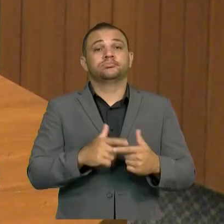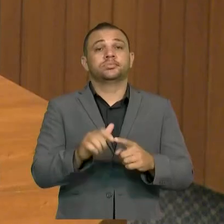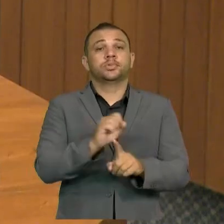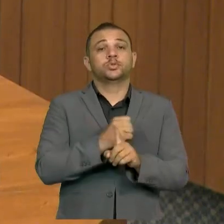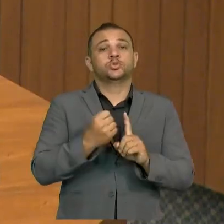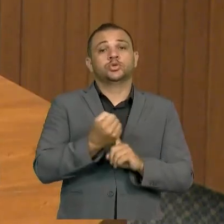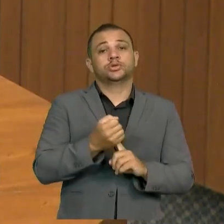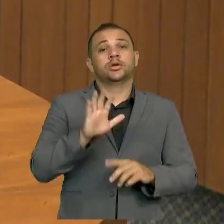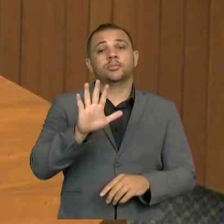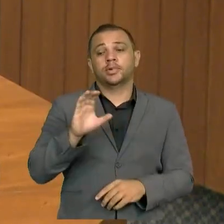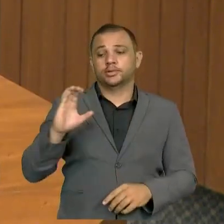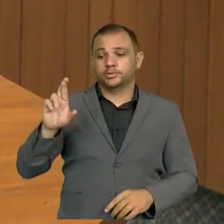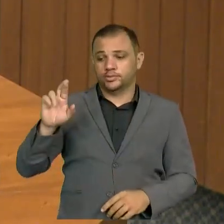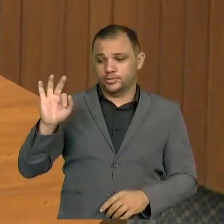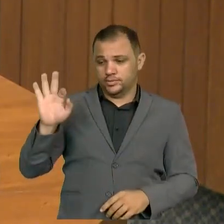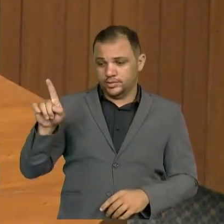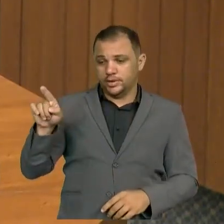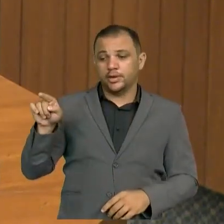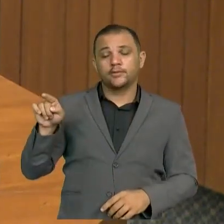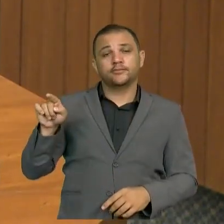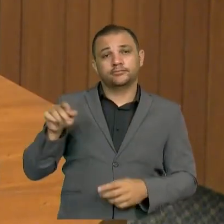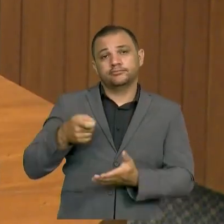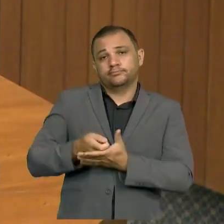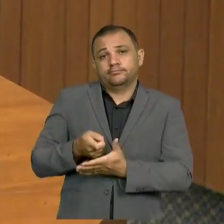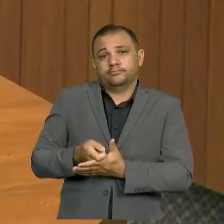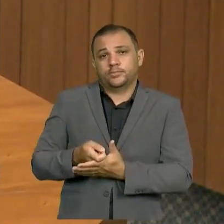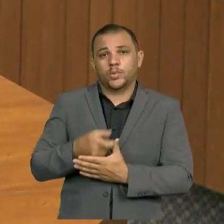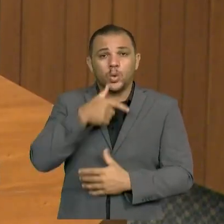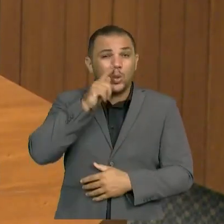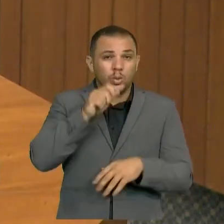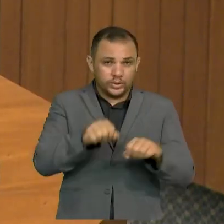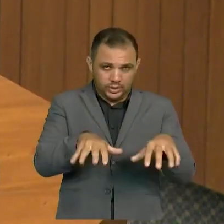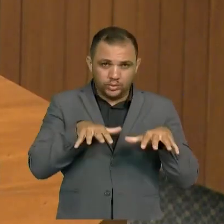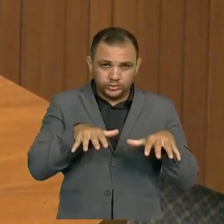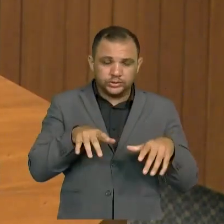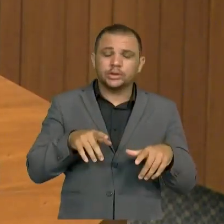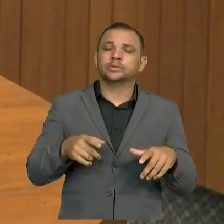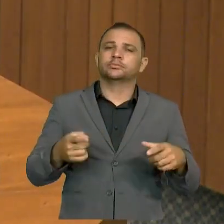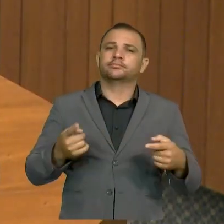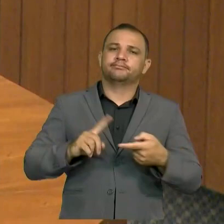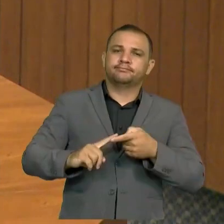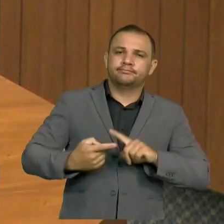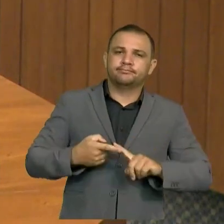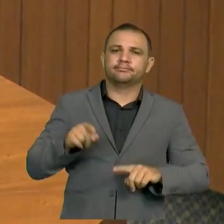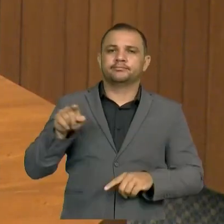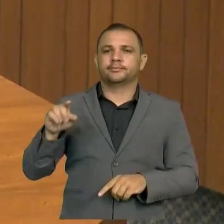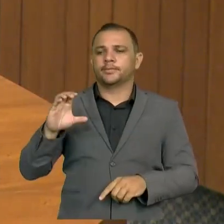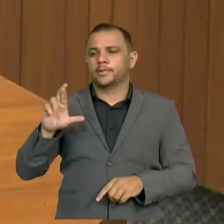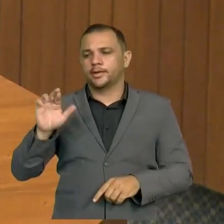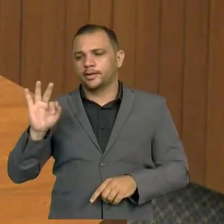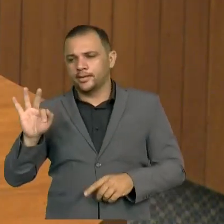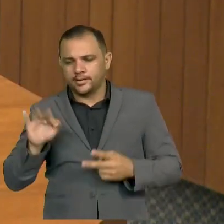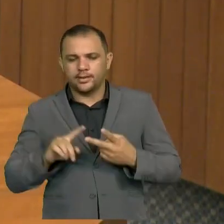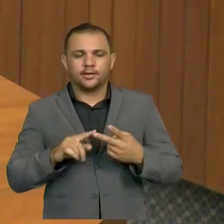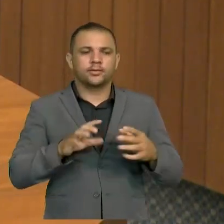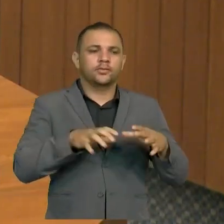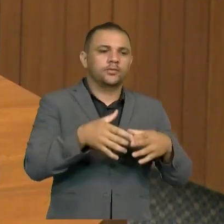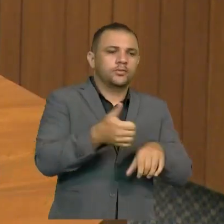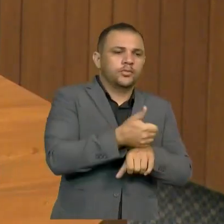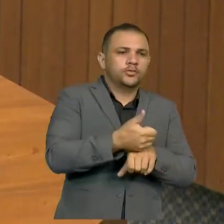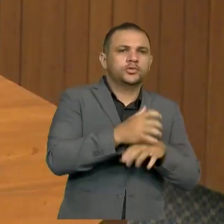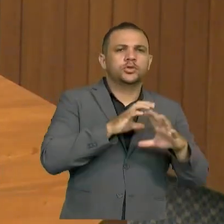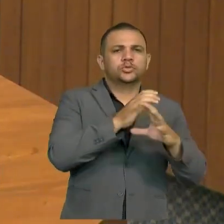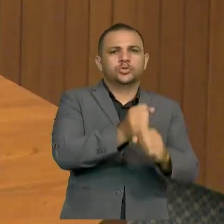sua obrigação. Mas ontem, numa audiência de conciliação, junto ao CREF, junto aos profissionais, são quase